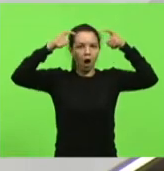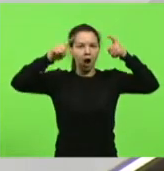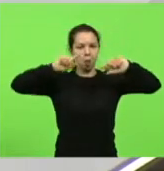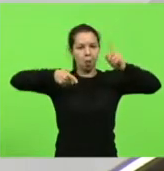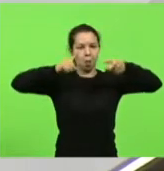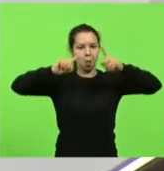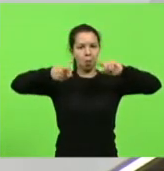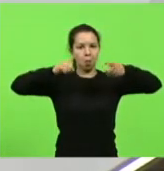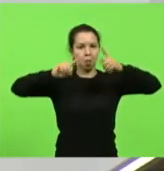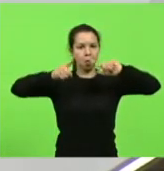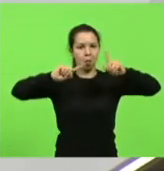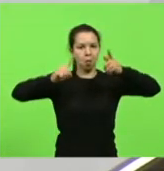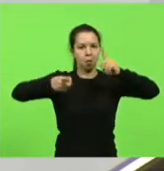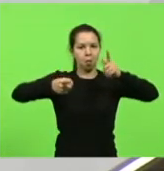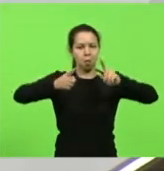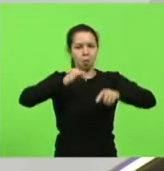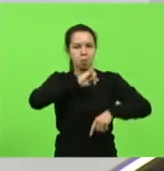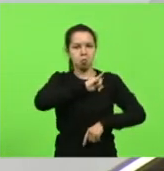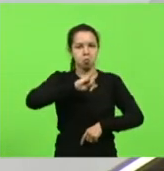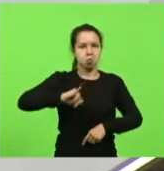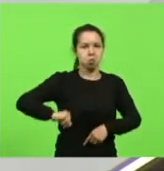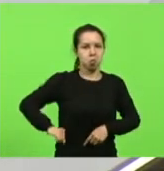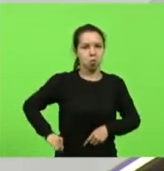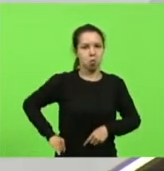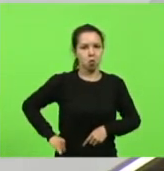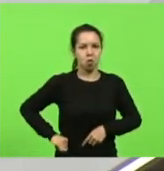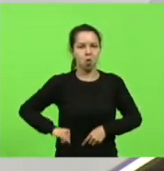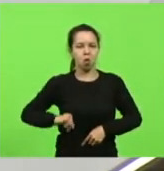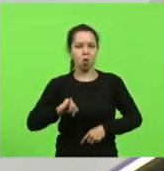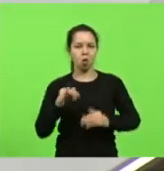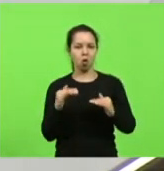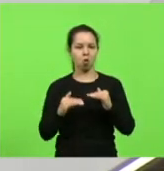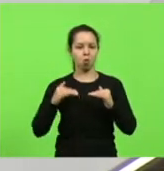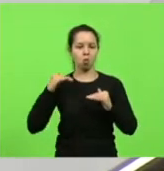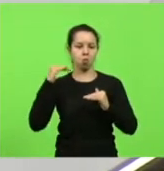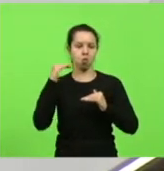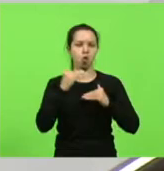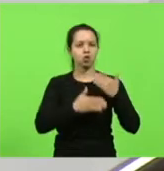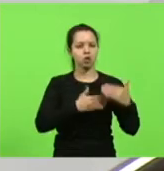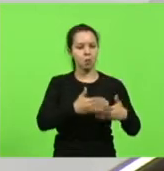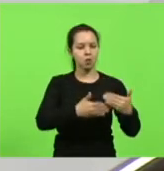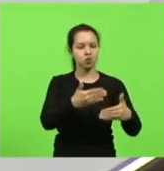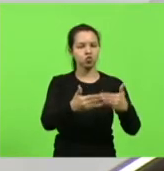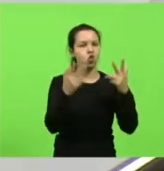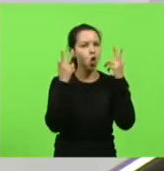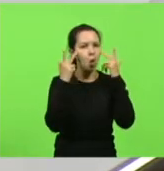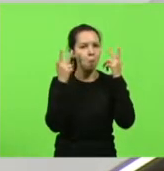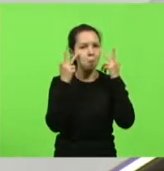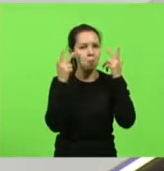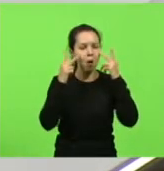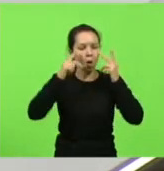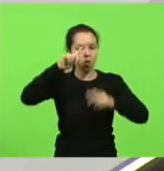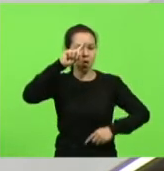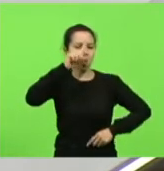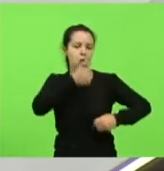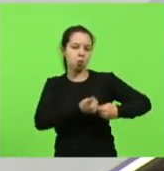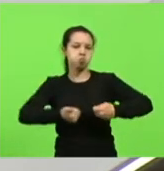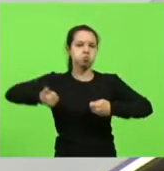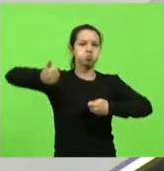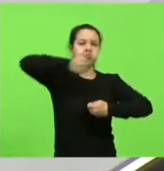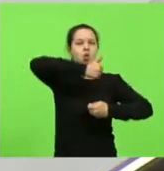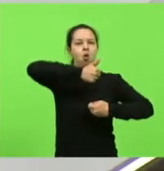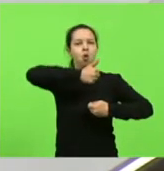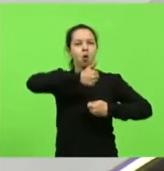moderador para se sobrepor a um trâmite normal e se impor diante dos colegas. Eu lamento muito o